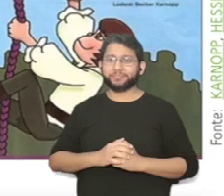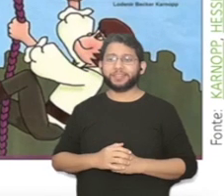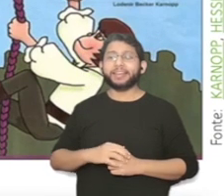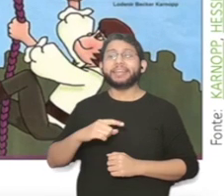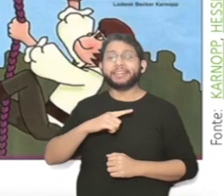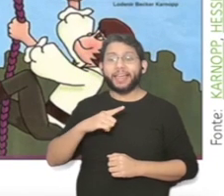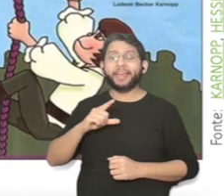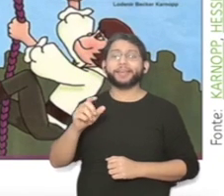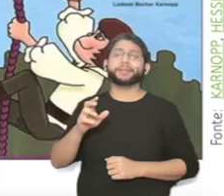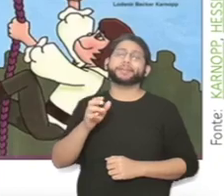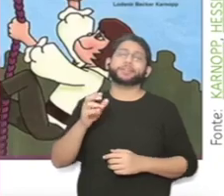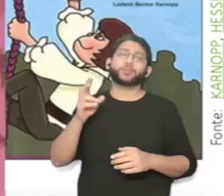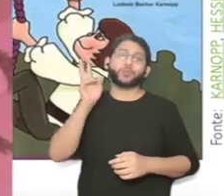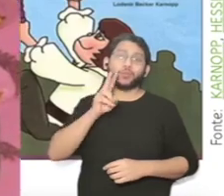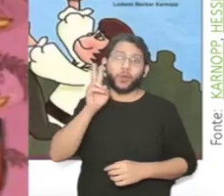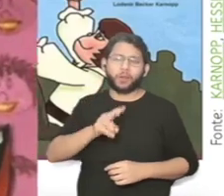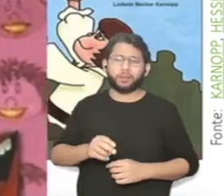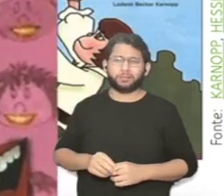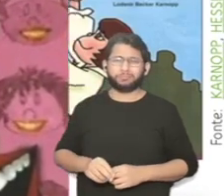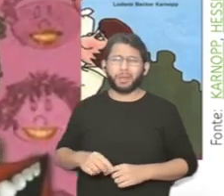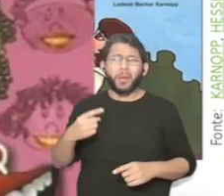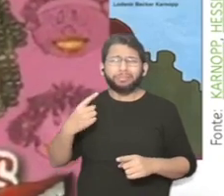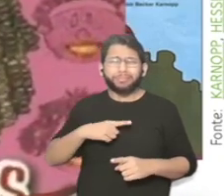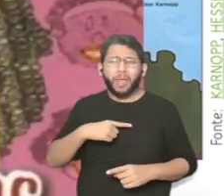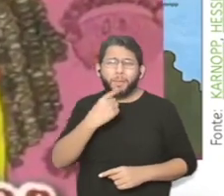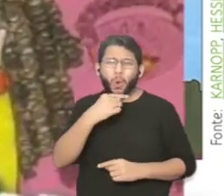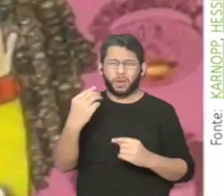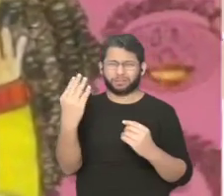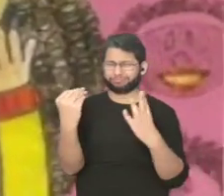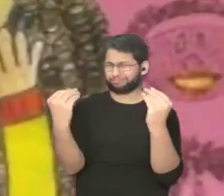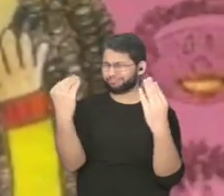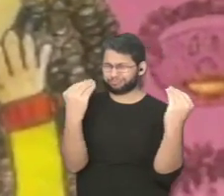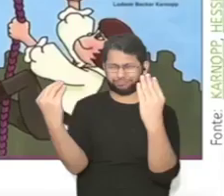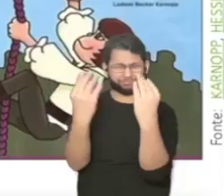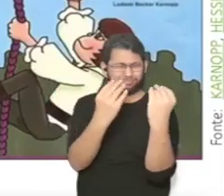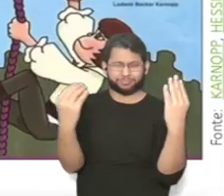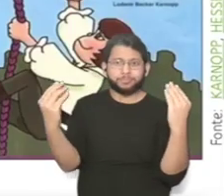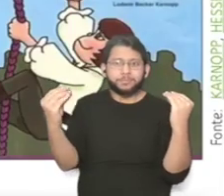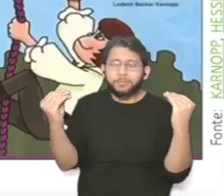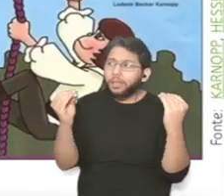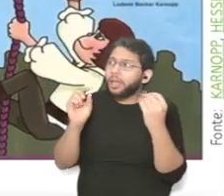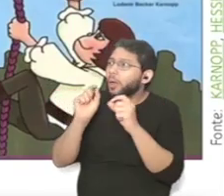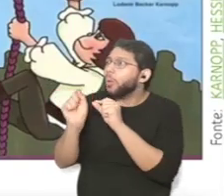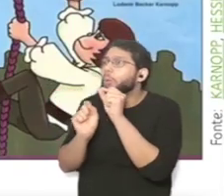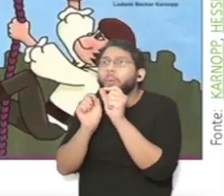também O Mistério das Bocas Mexedeiras, entre outras, são